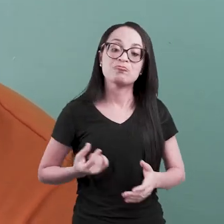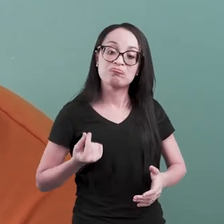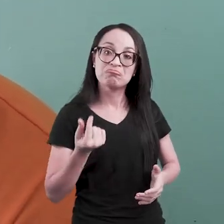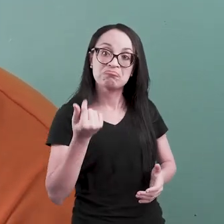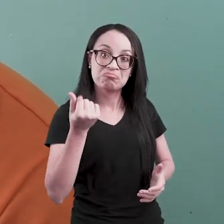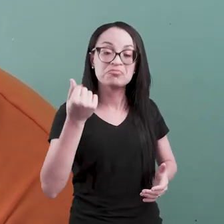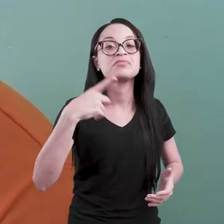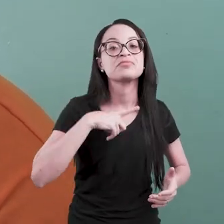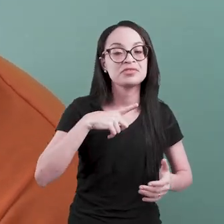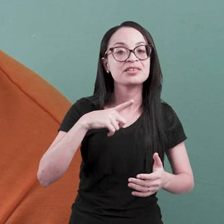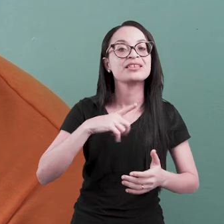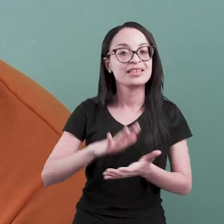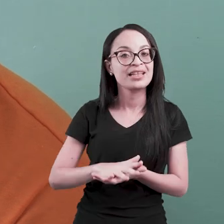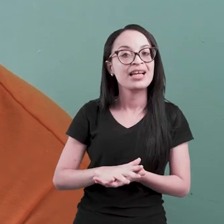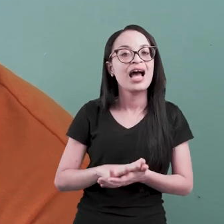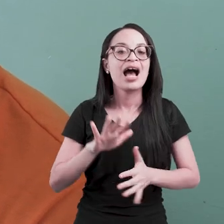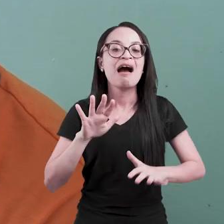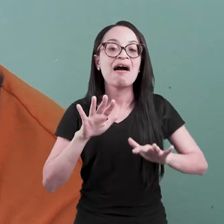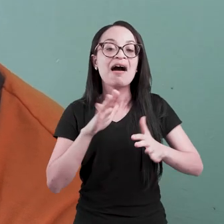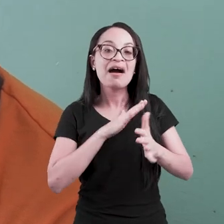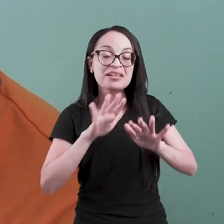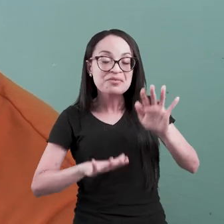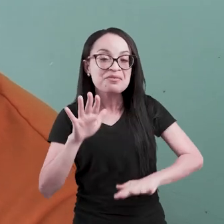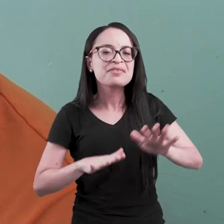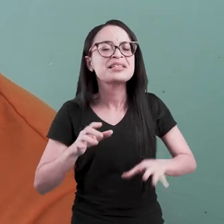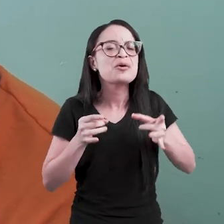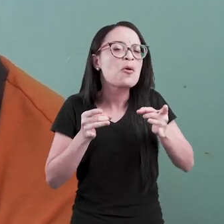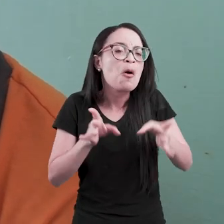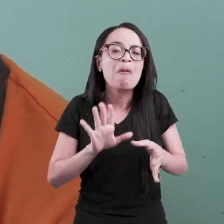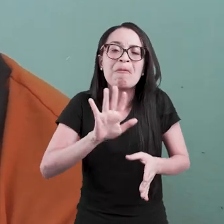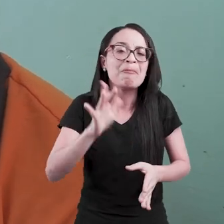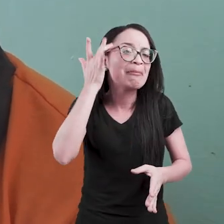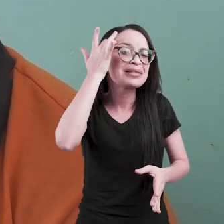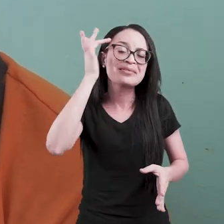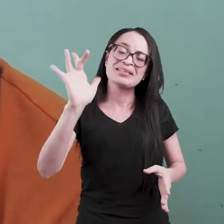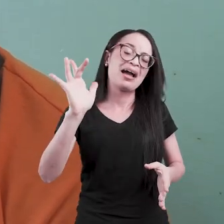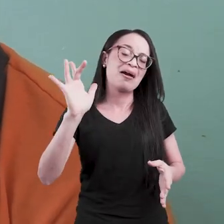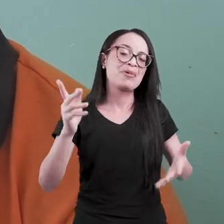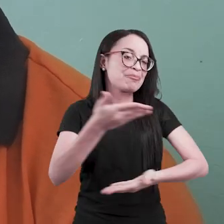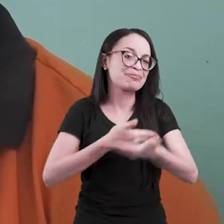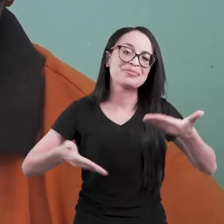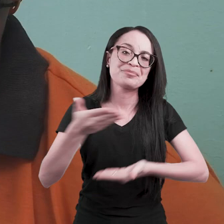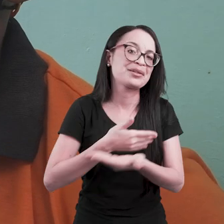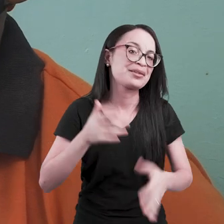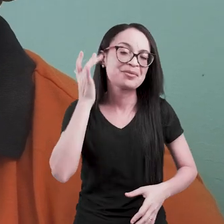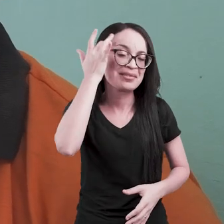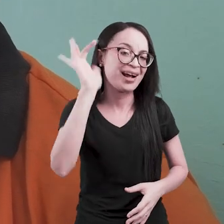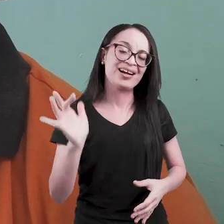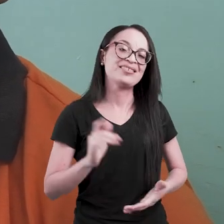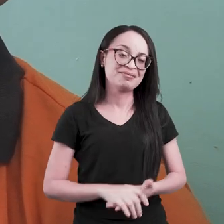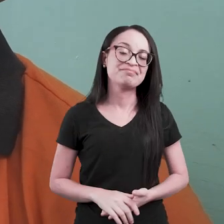economia de um jeito, né? Com um monte de gente. Quem chega assim para comprar, às vezes não tem nem noção, né? De que tem tanta gente envolvida com certeza. Aquilo ali.